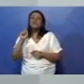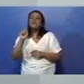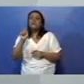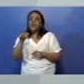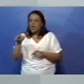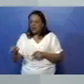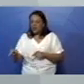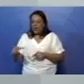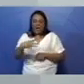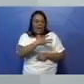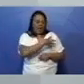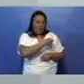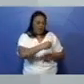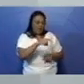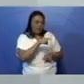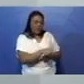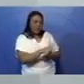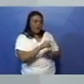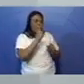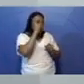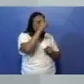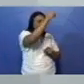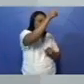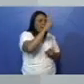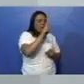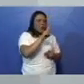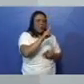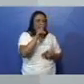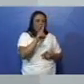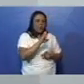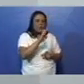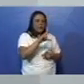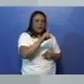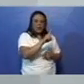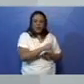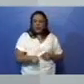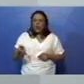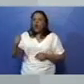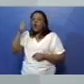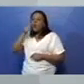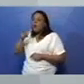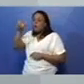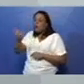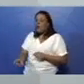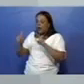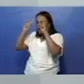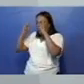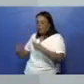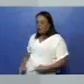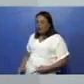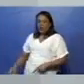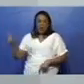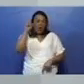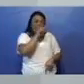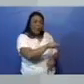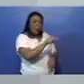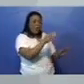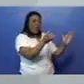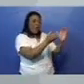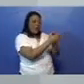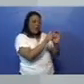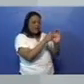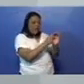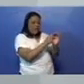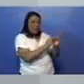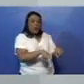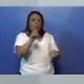era filho de Zeus com uma humana. Só que o Zeus era casado, e ele era casado com Hera.